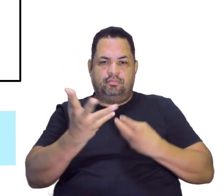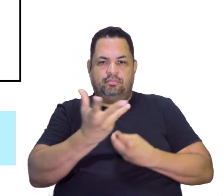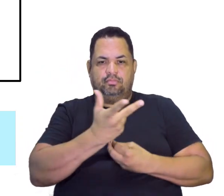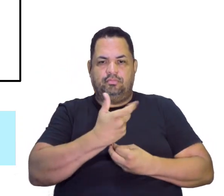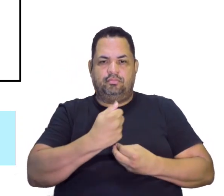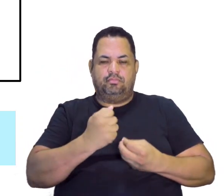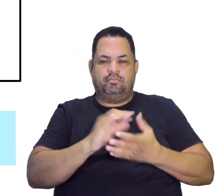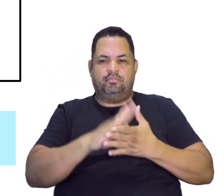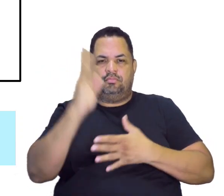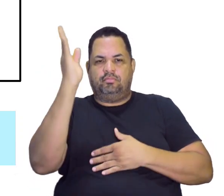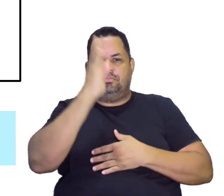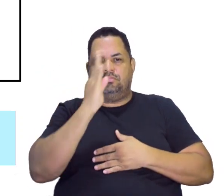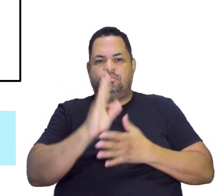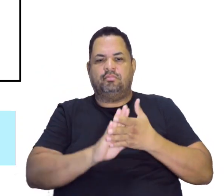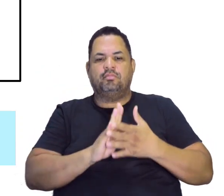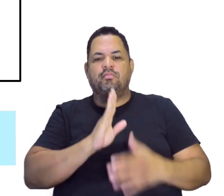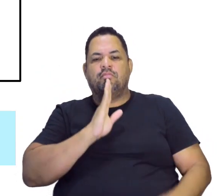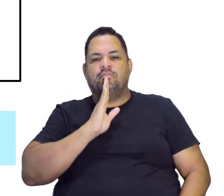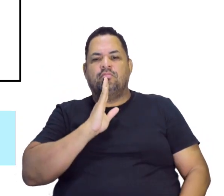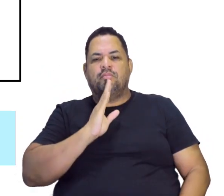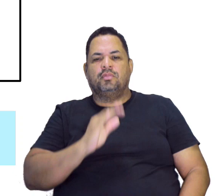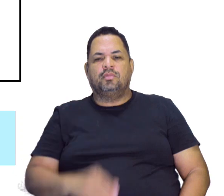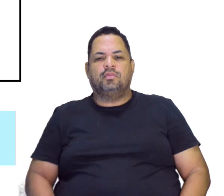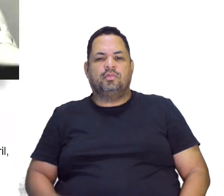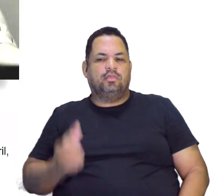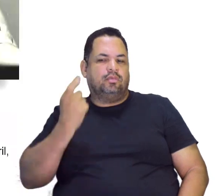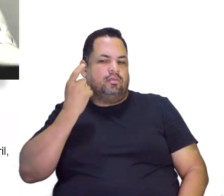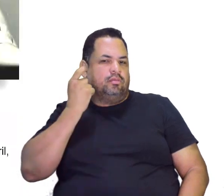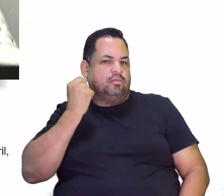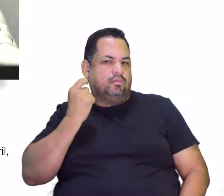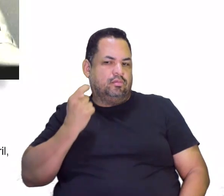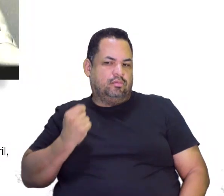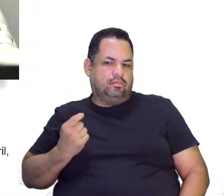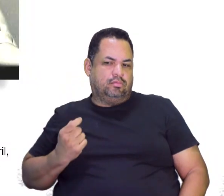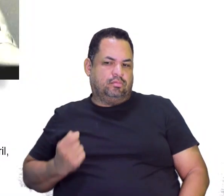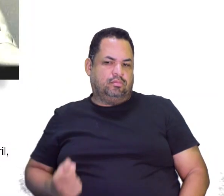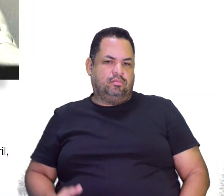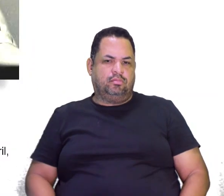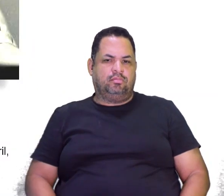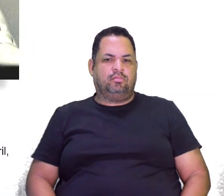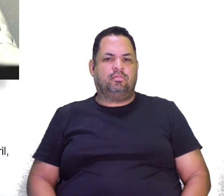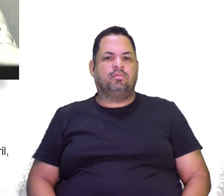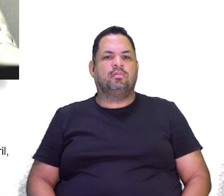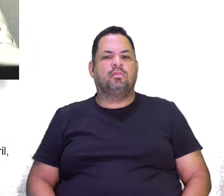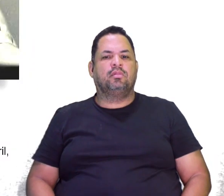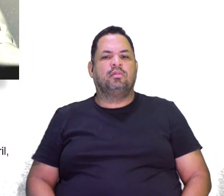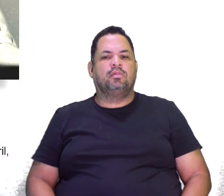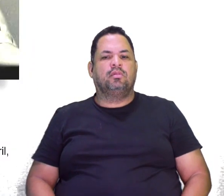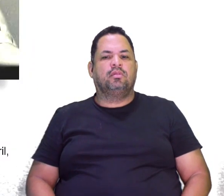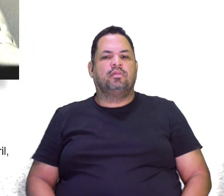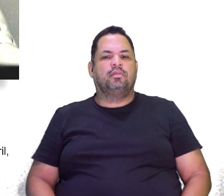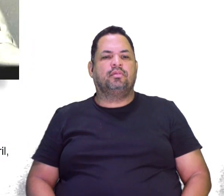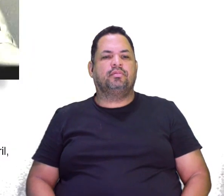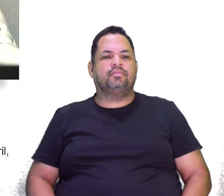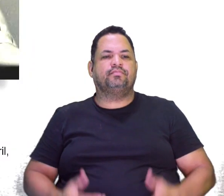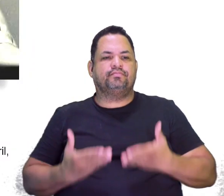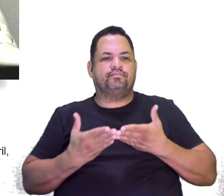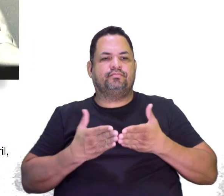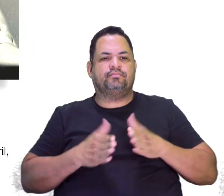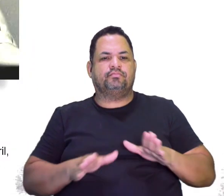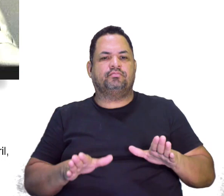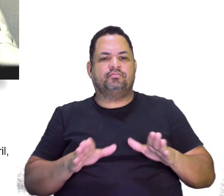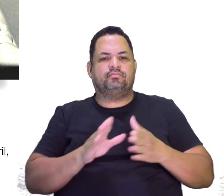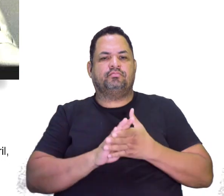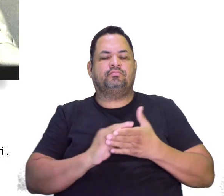brasileiro vamos conhecer um pouquinho aqui da Tacila do Amaral Tacila do Amaral nasceu em